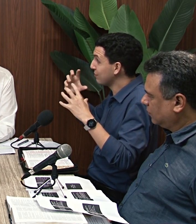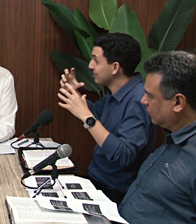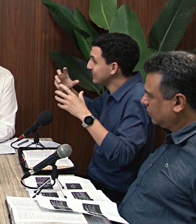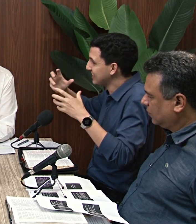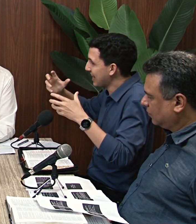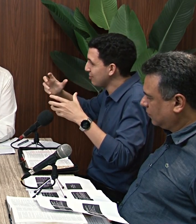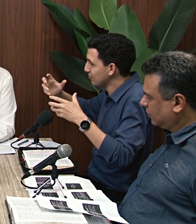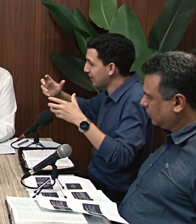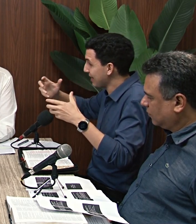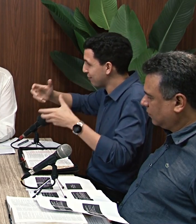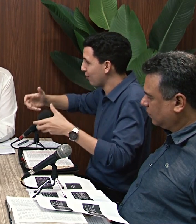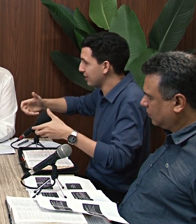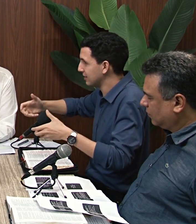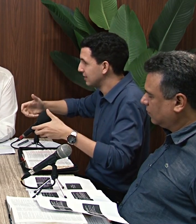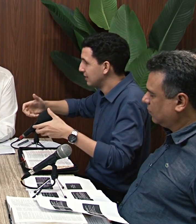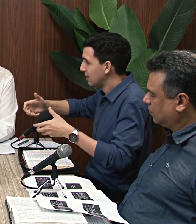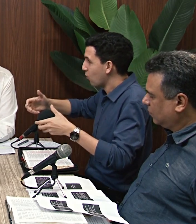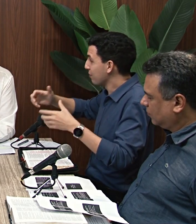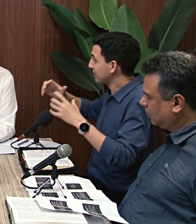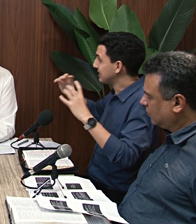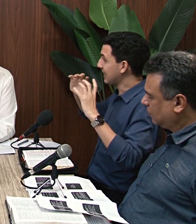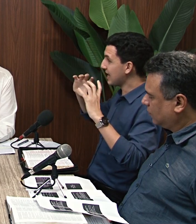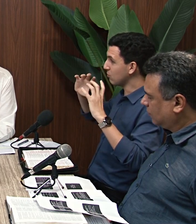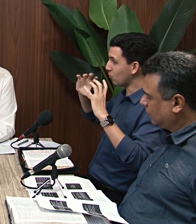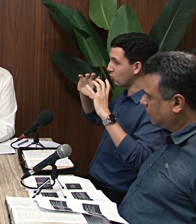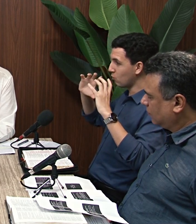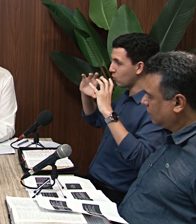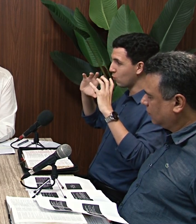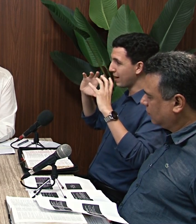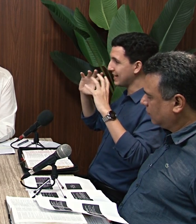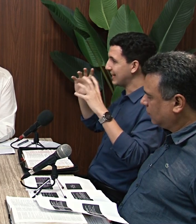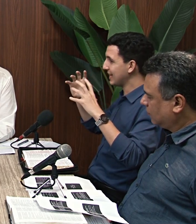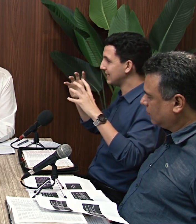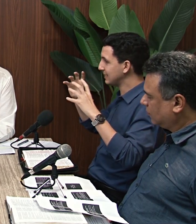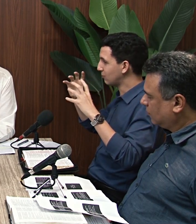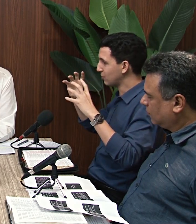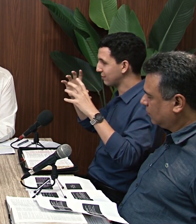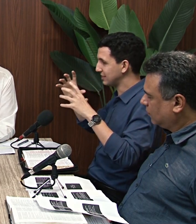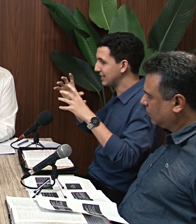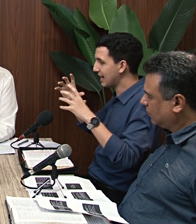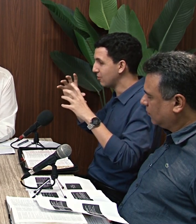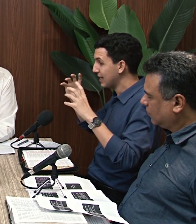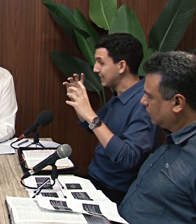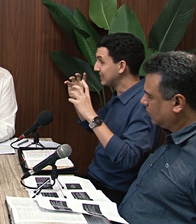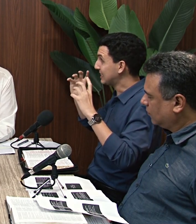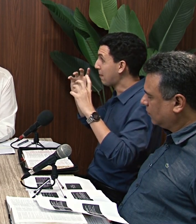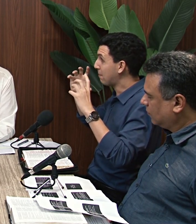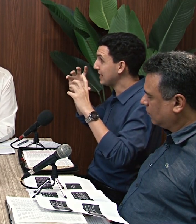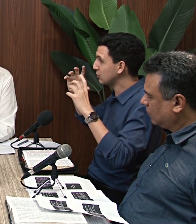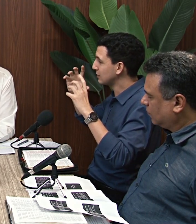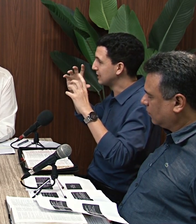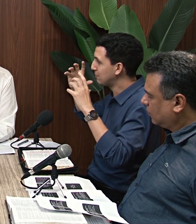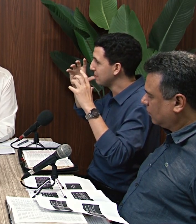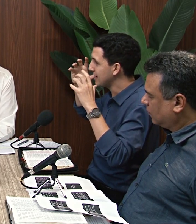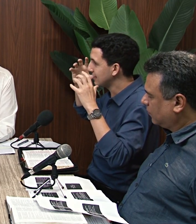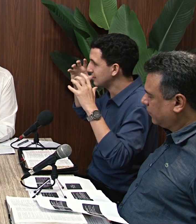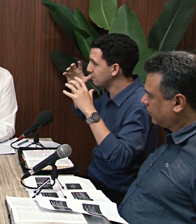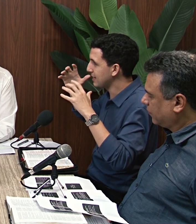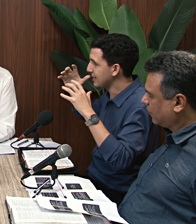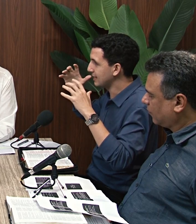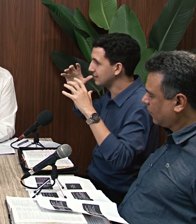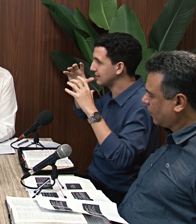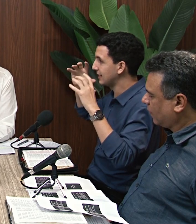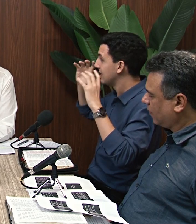situação do evangelho aí fora. O evangelho, uma igreja, um evangelho que está preso nas